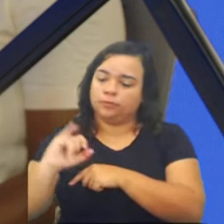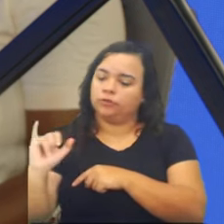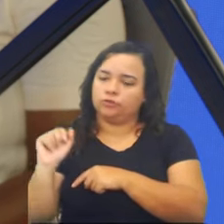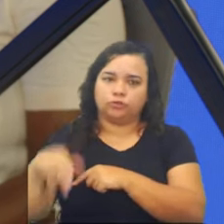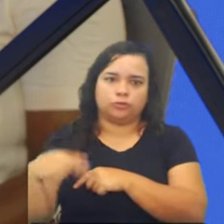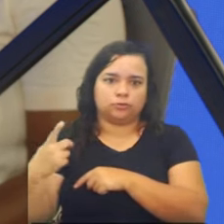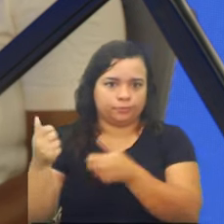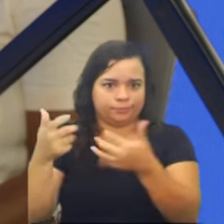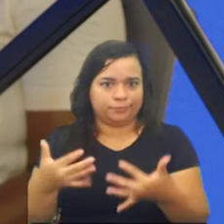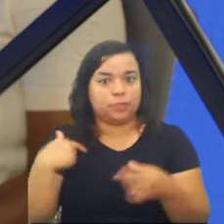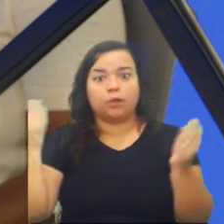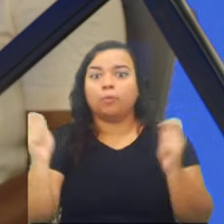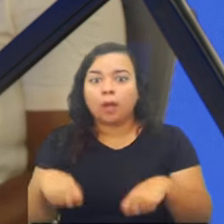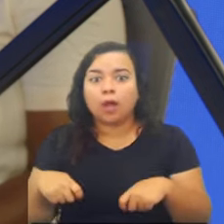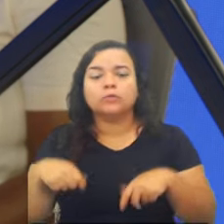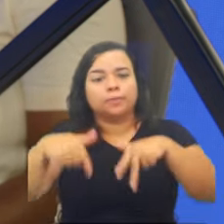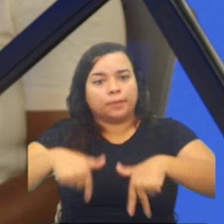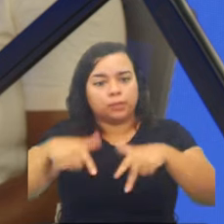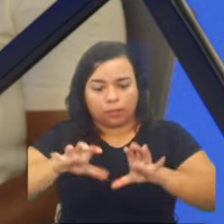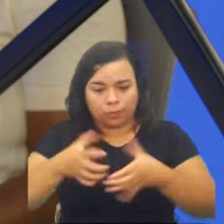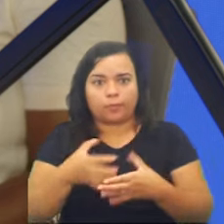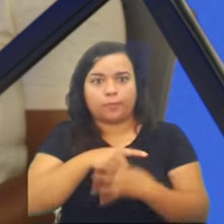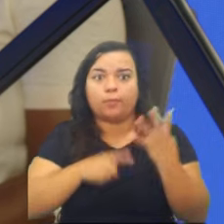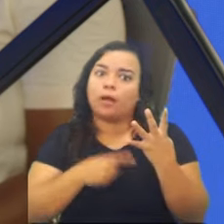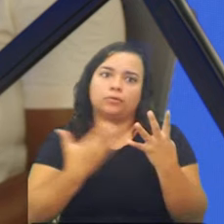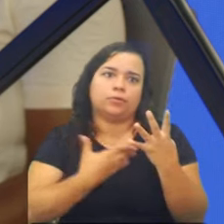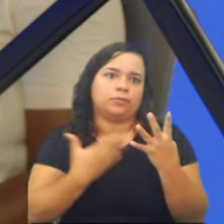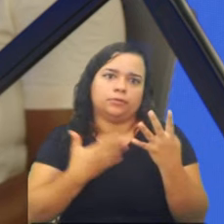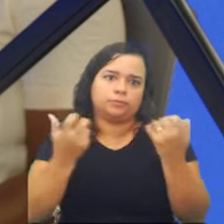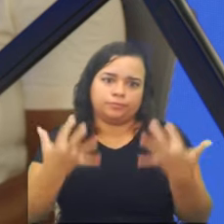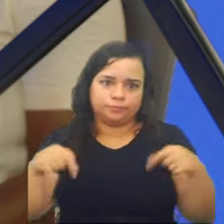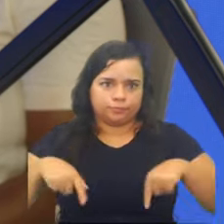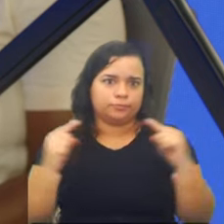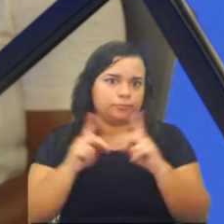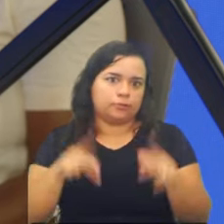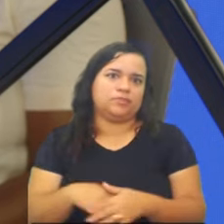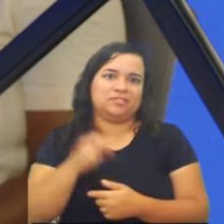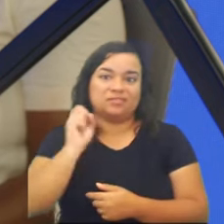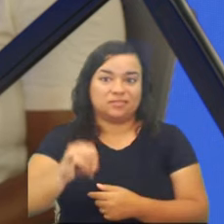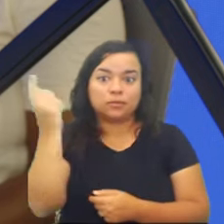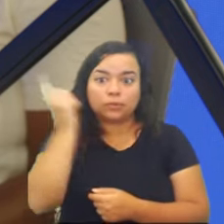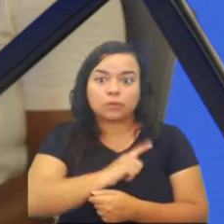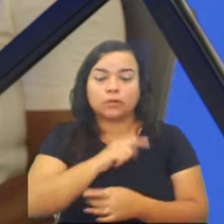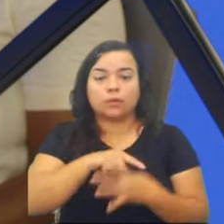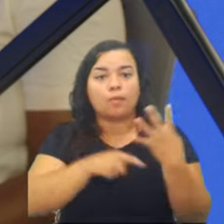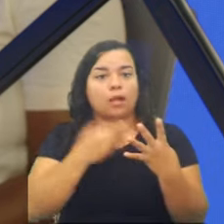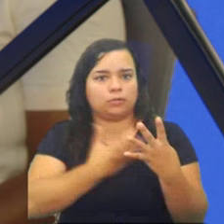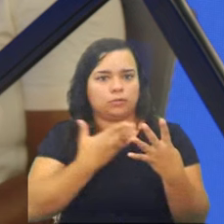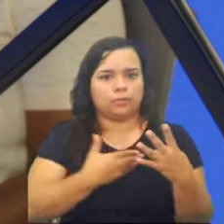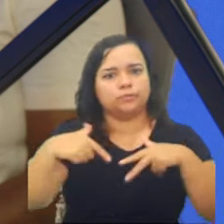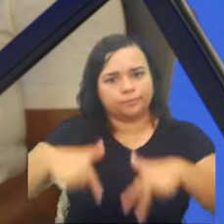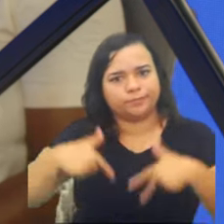janda disse eu posso Militar no meu grupo de quatro amigos que nem a gente tá aqui né E se a gente conseguir aprender com